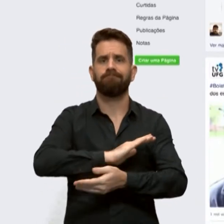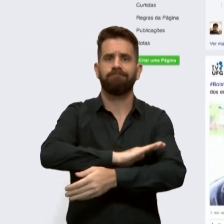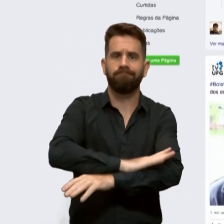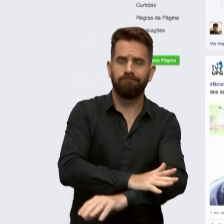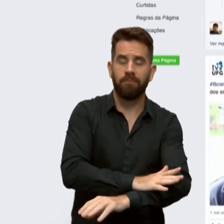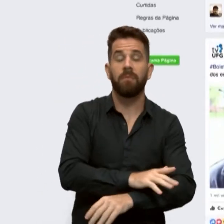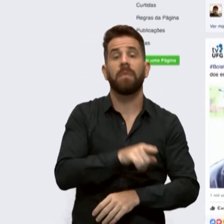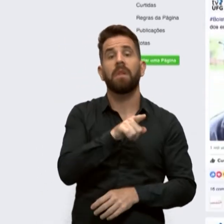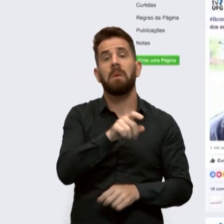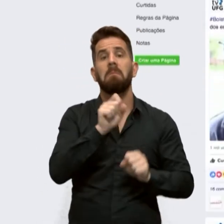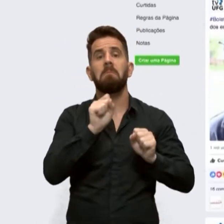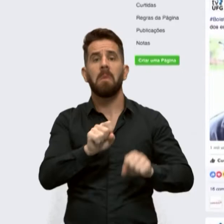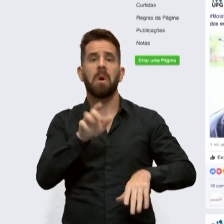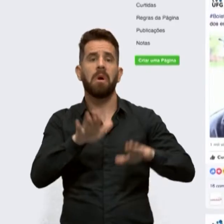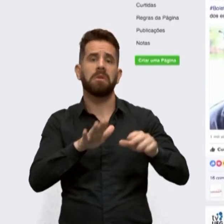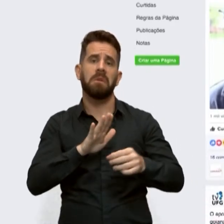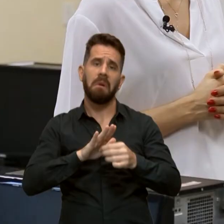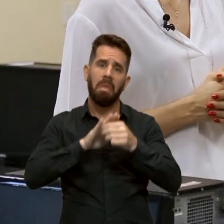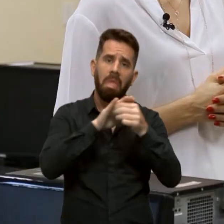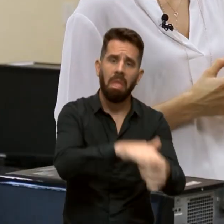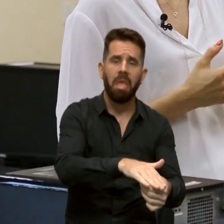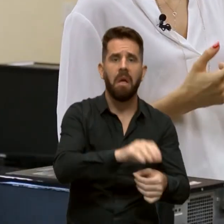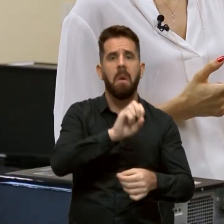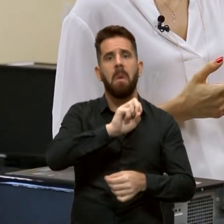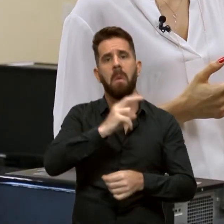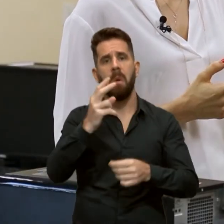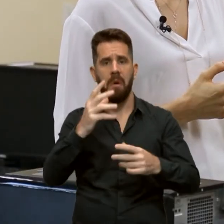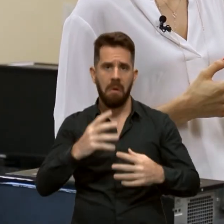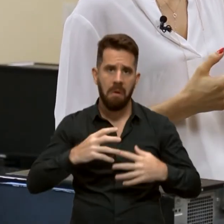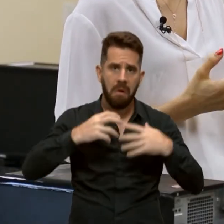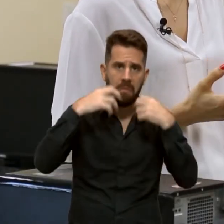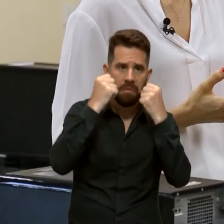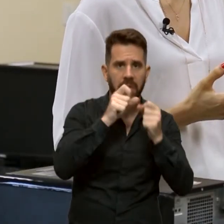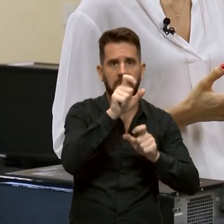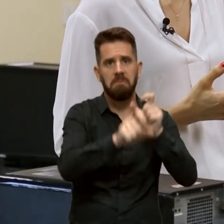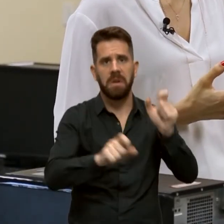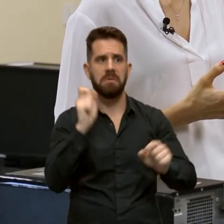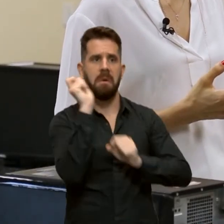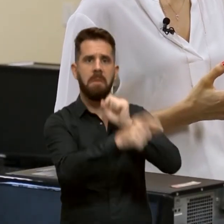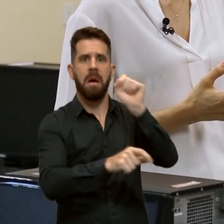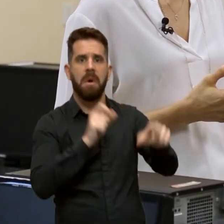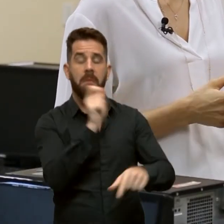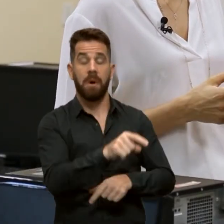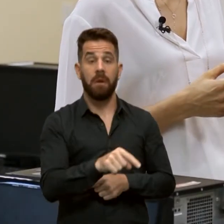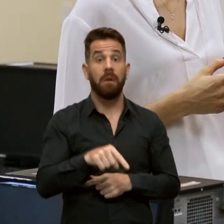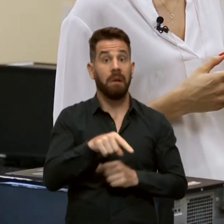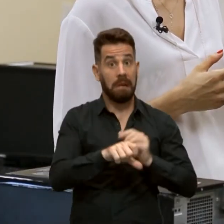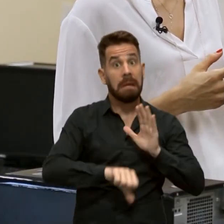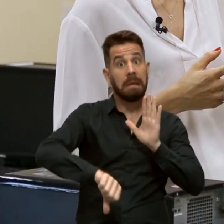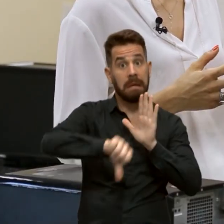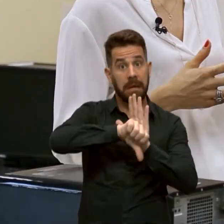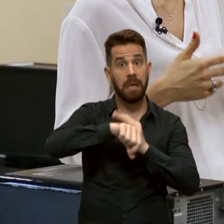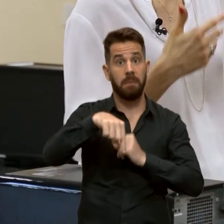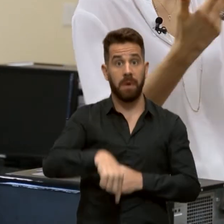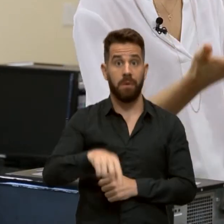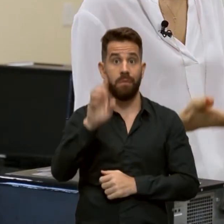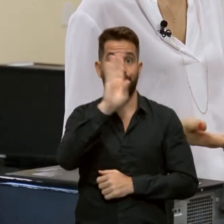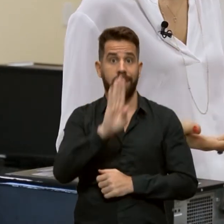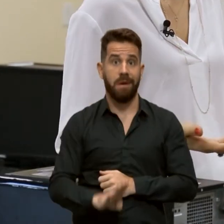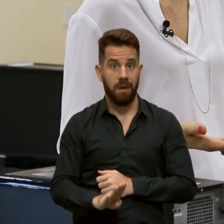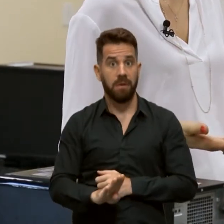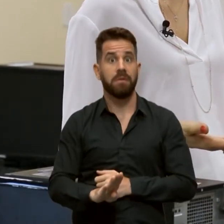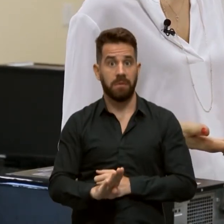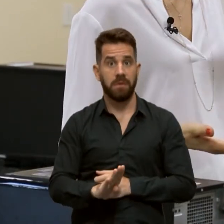trazem constrangimento a outras pessoas. Por se tratar de algo que é crime no nosso país, que não é algo que a gente queira que